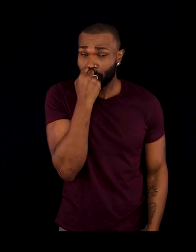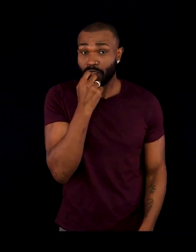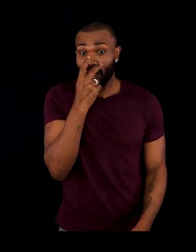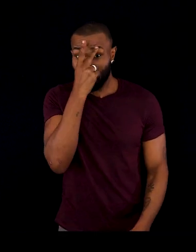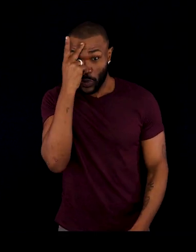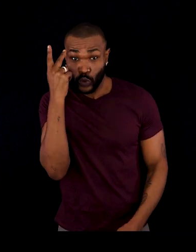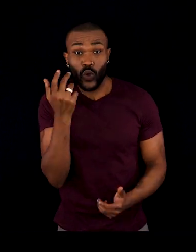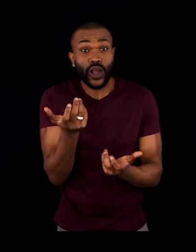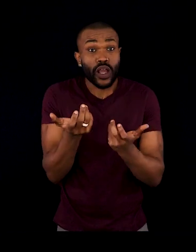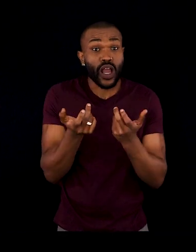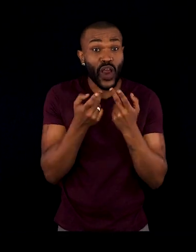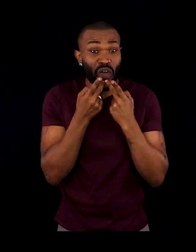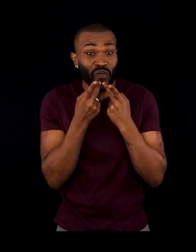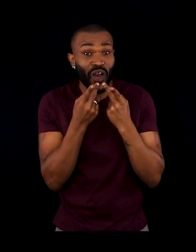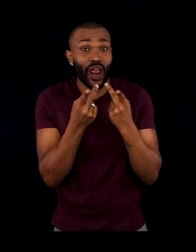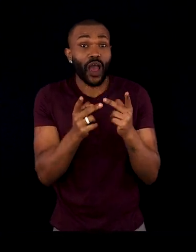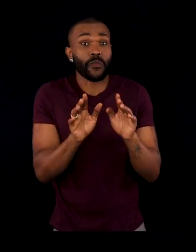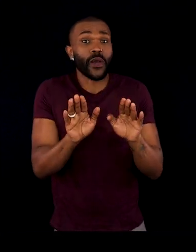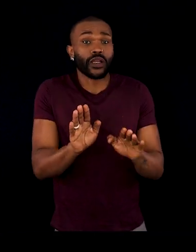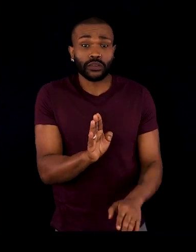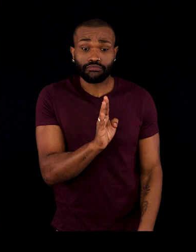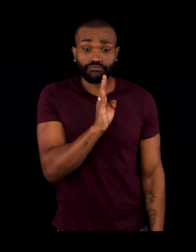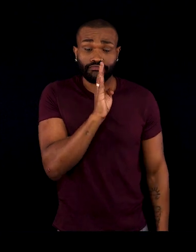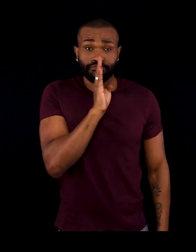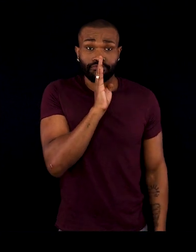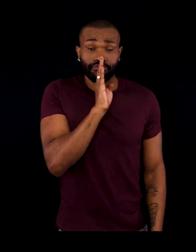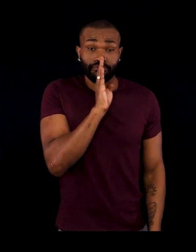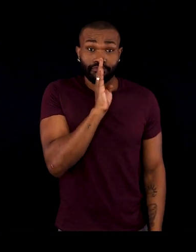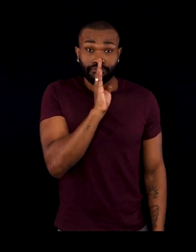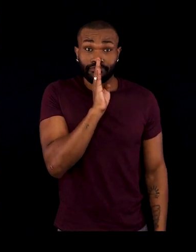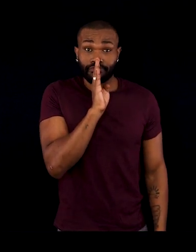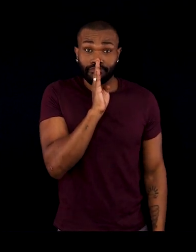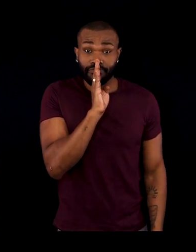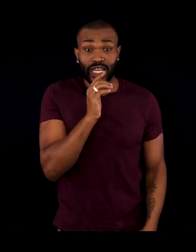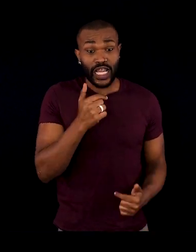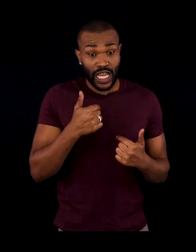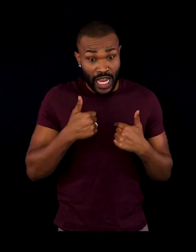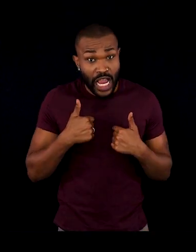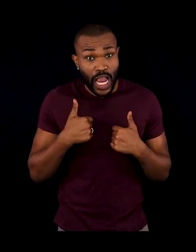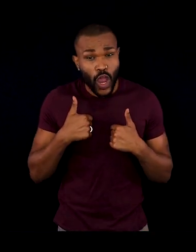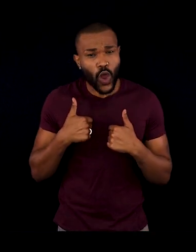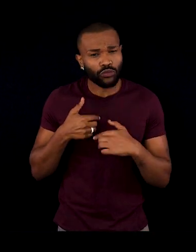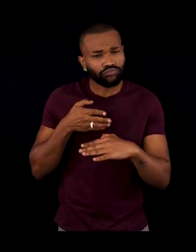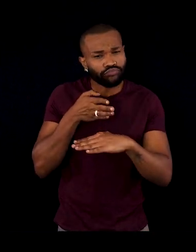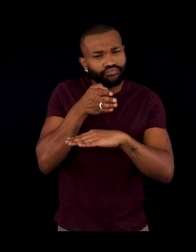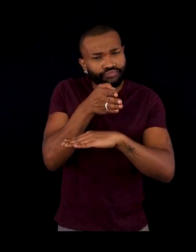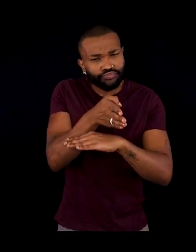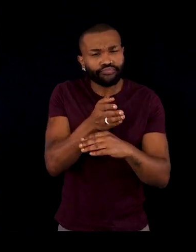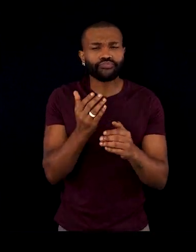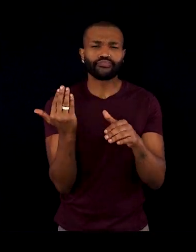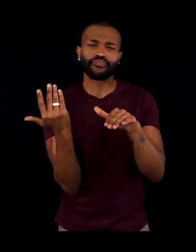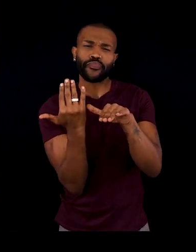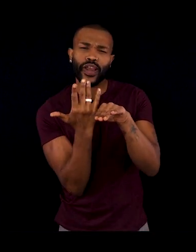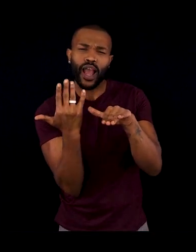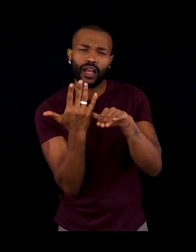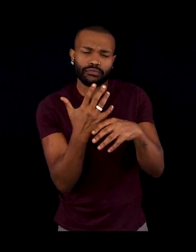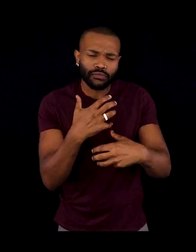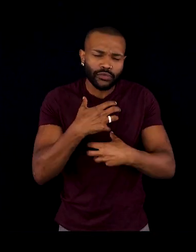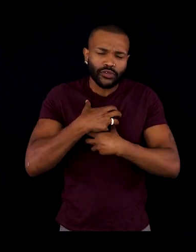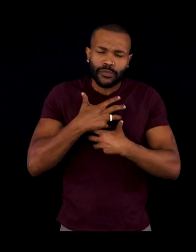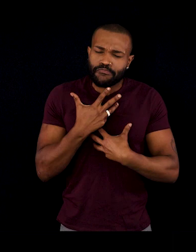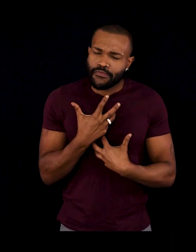Como quem quer falar, mas se cala. Eu venho fazendo escala no porto de muita